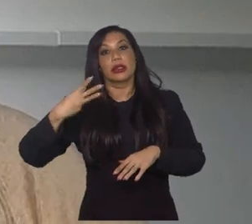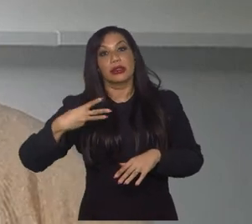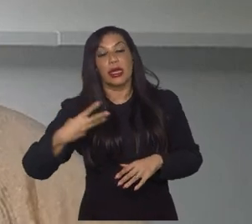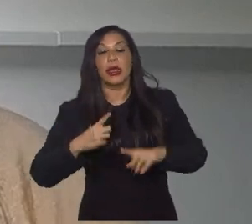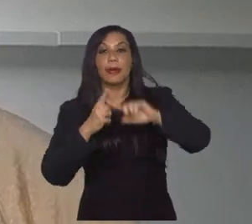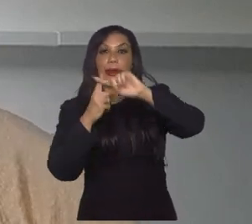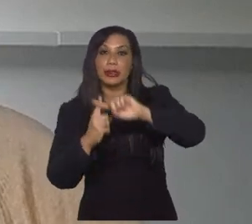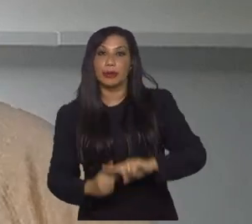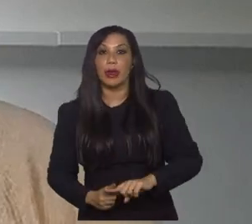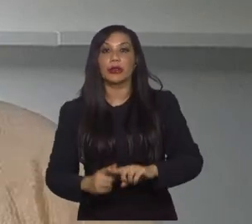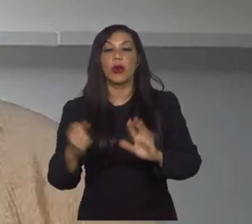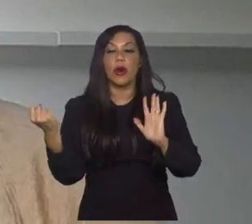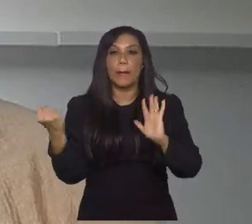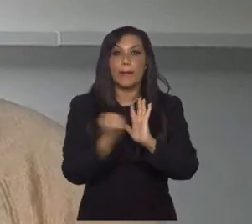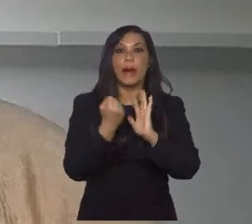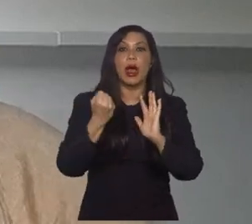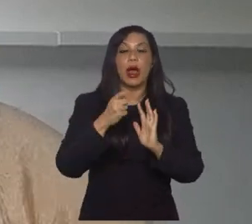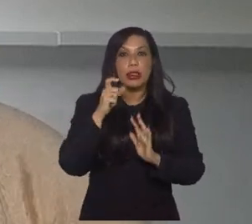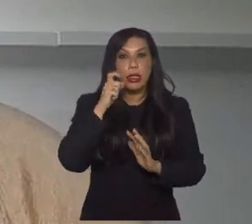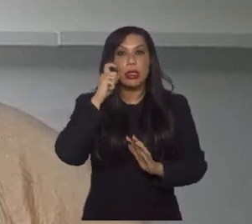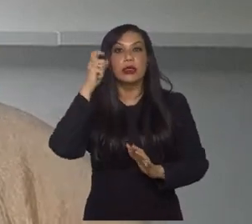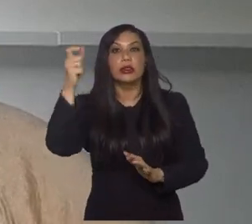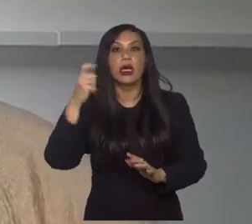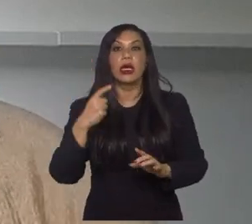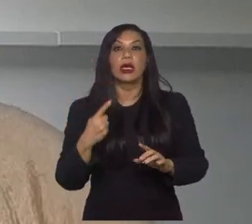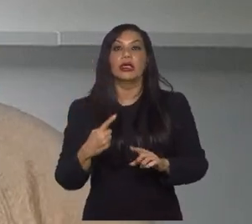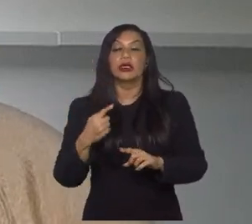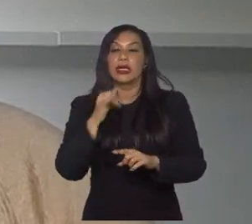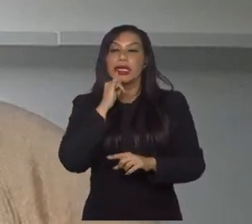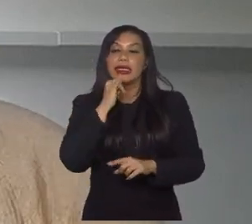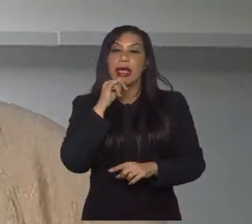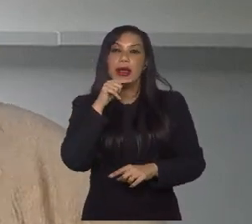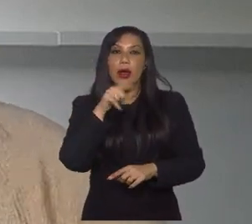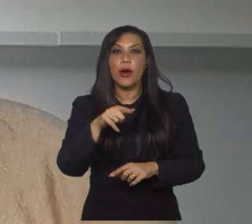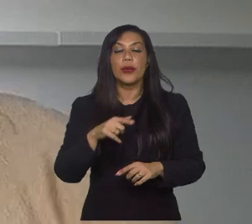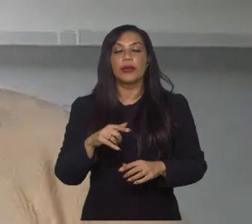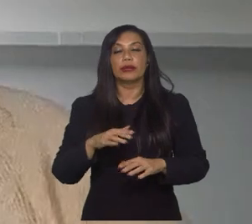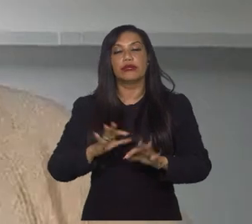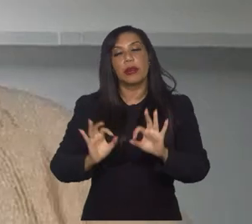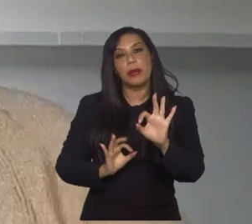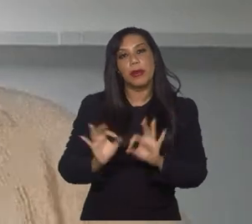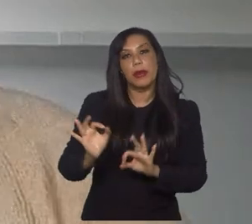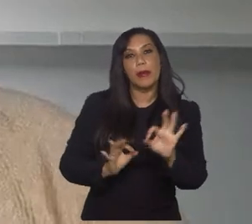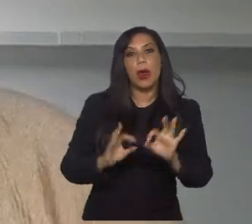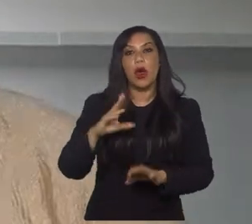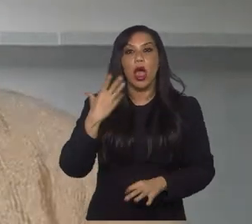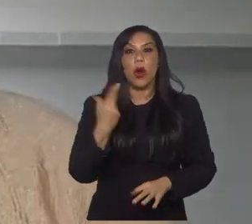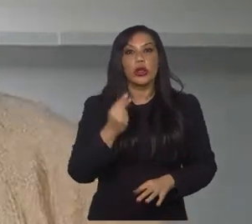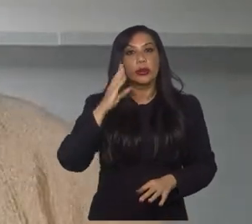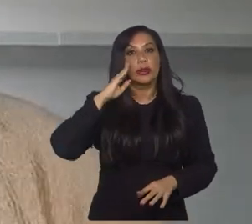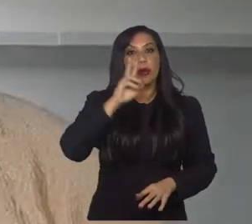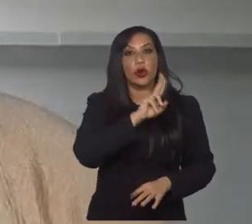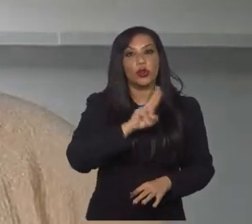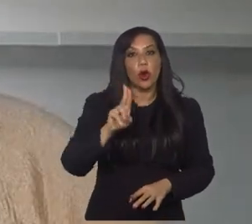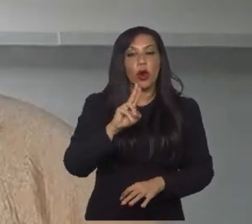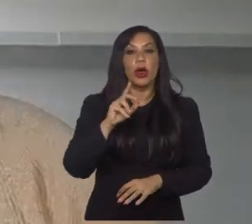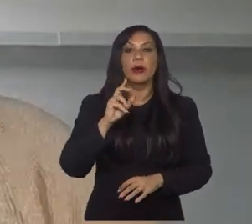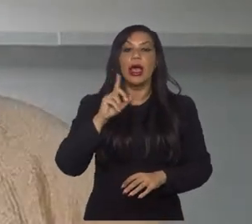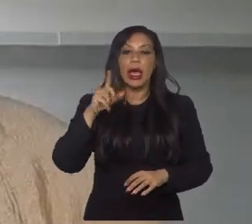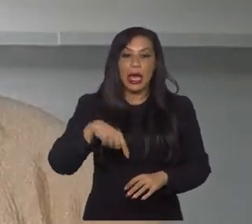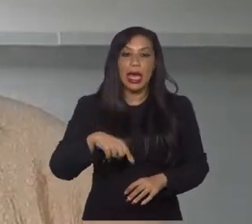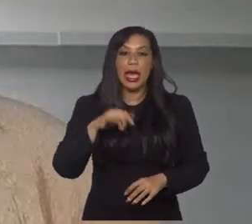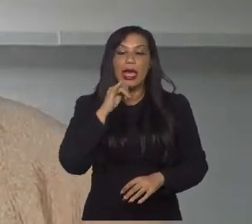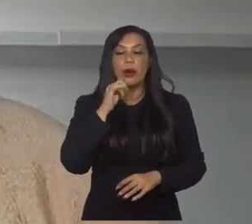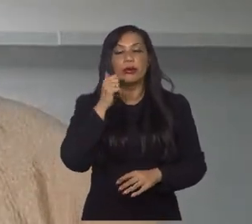consecutiva, então é um marco interessante. Tem um treinador inglês ali no Colin Bell. acho que o principal nome da seleção continua sendo